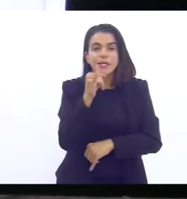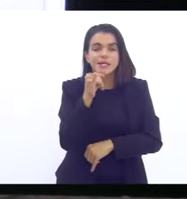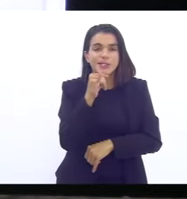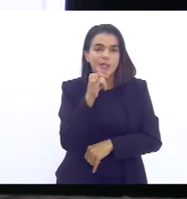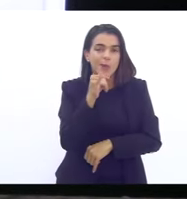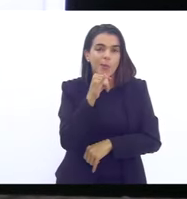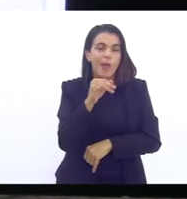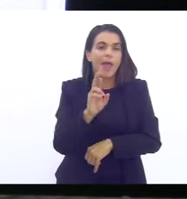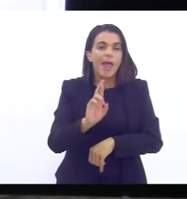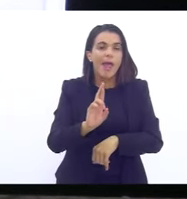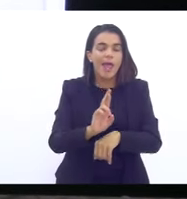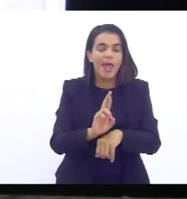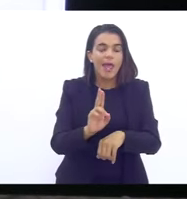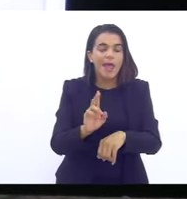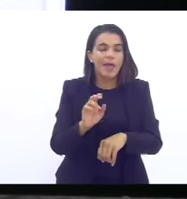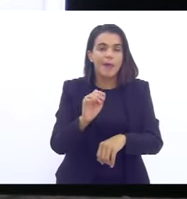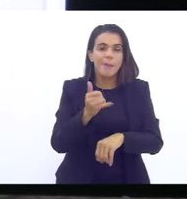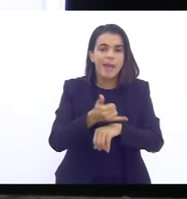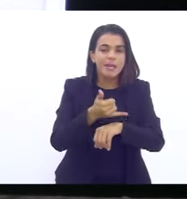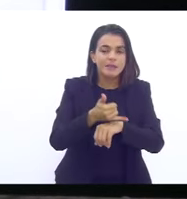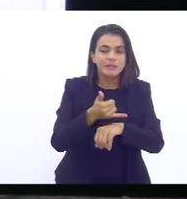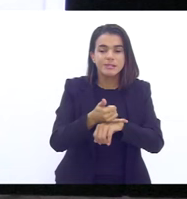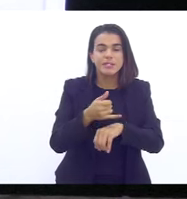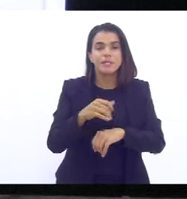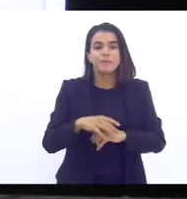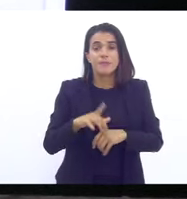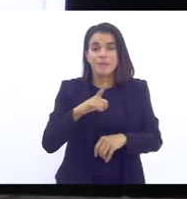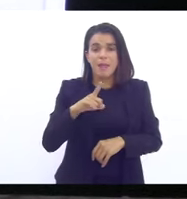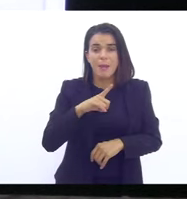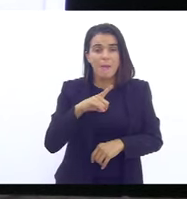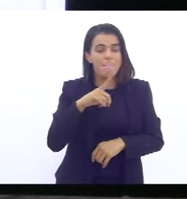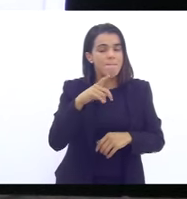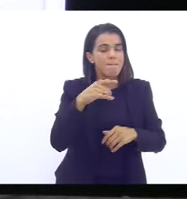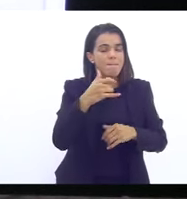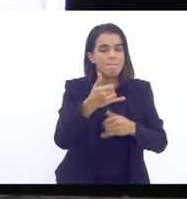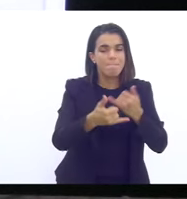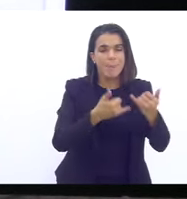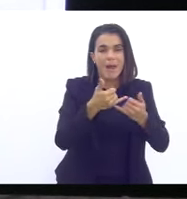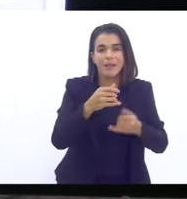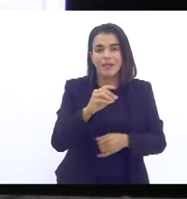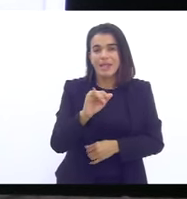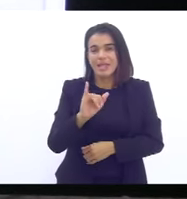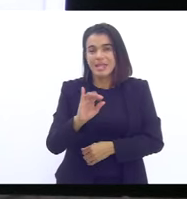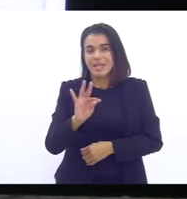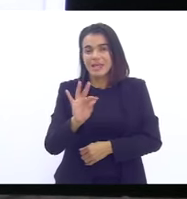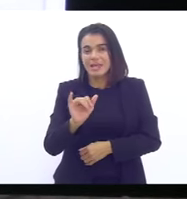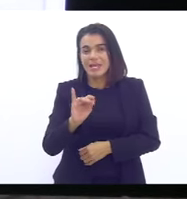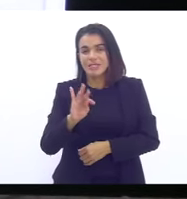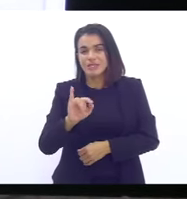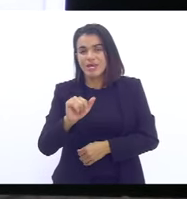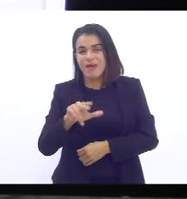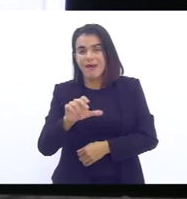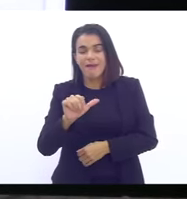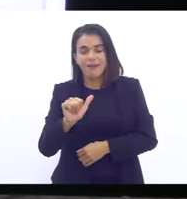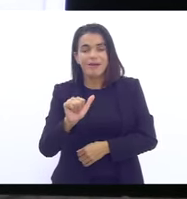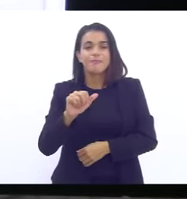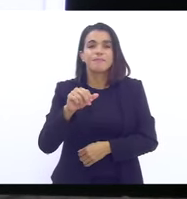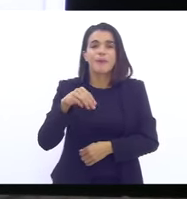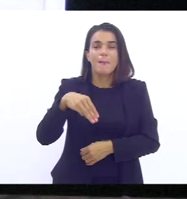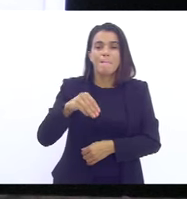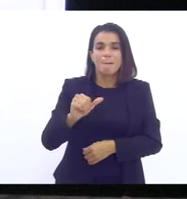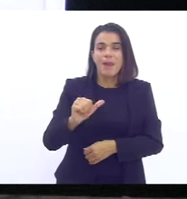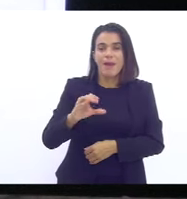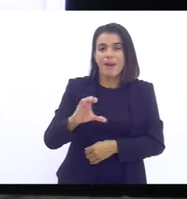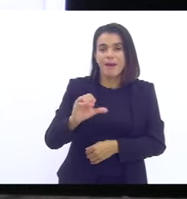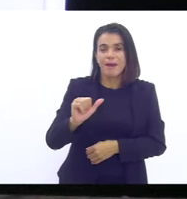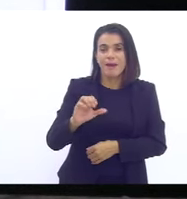Tandy estava aqui, pega ali Penedo, parte de Itatiaia, na região também de Caxias de Macacu e na região dos Lagos de Araruama, nós